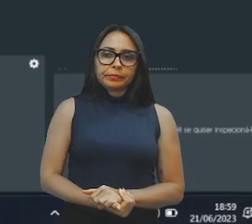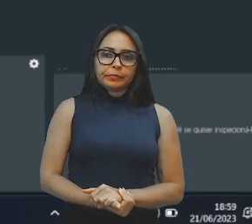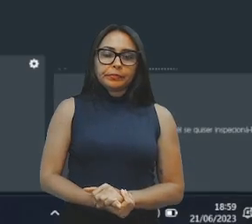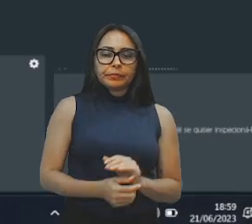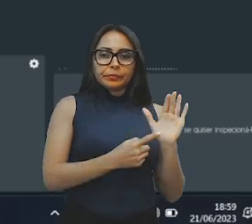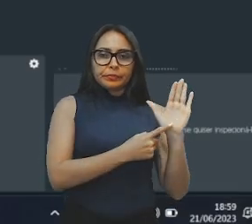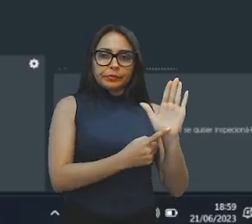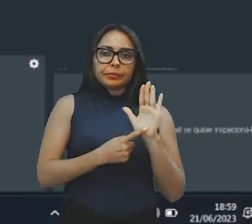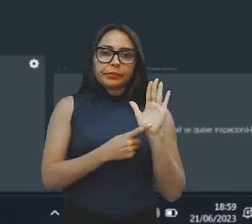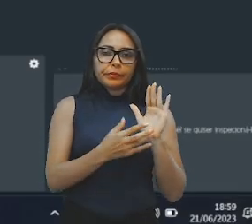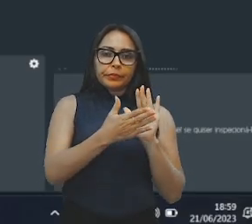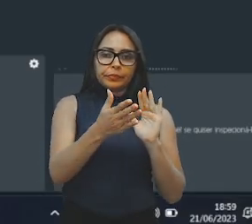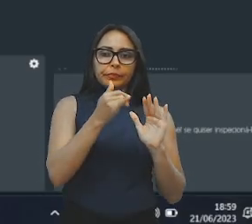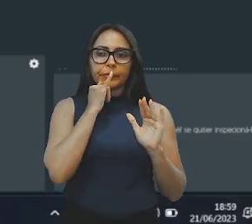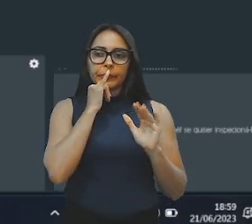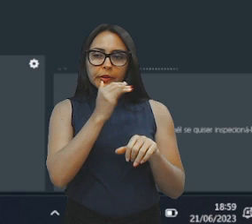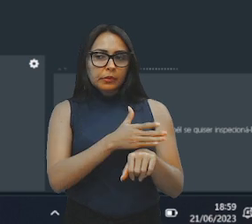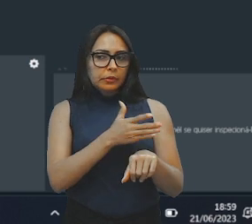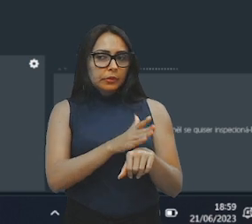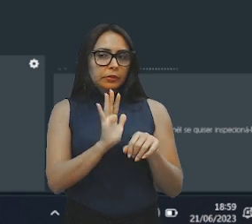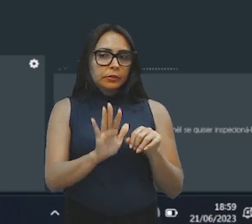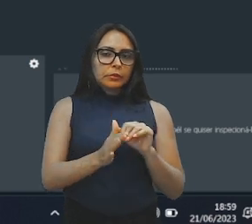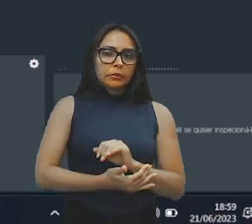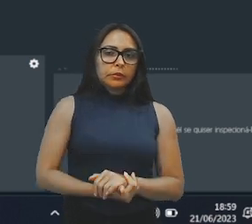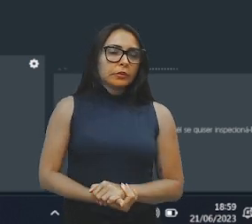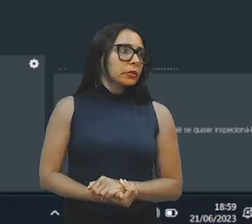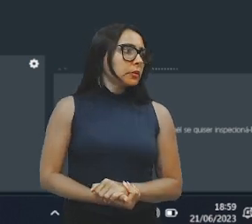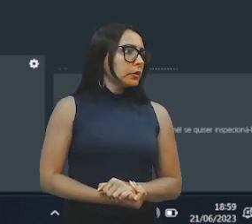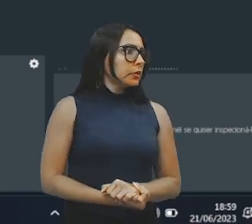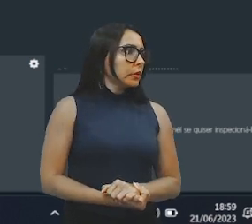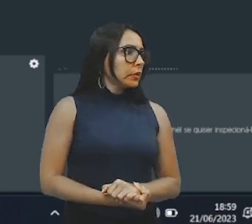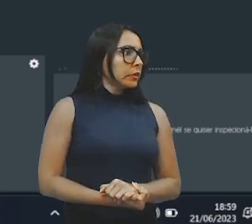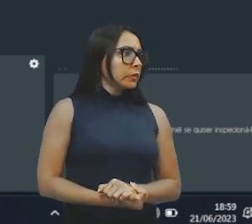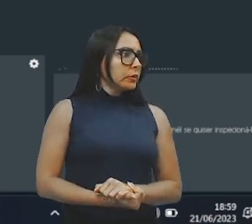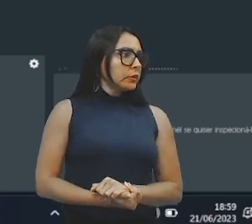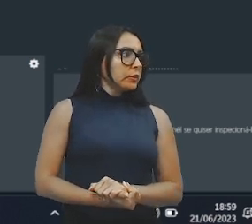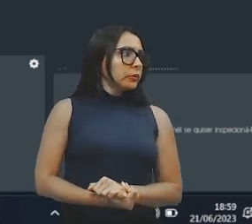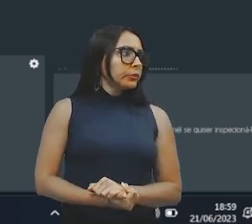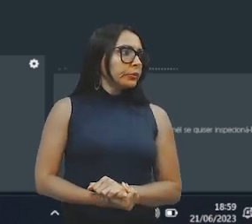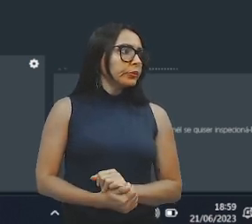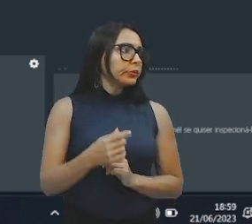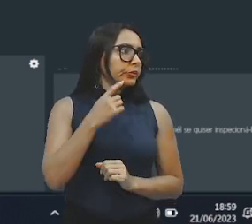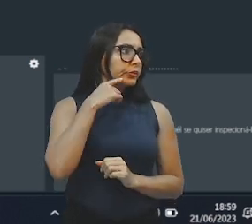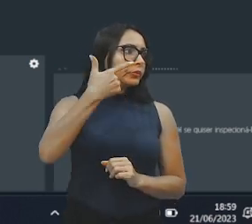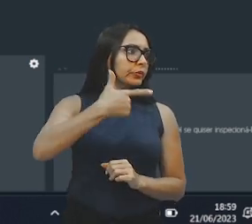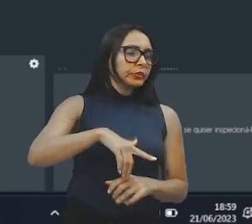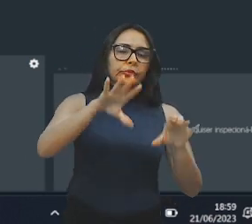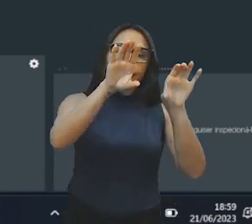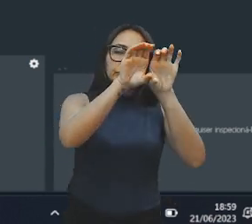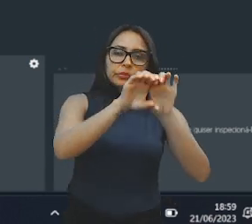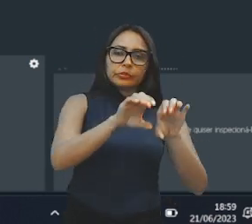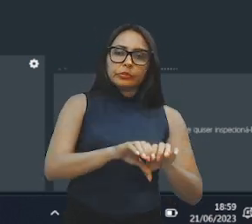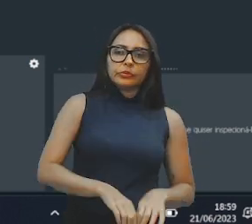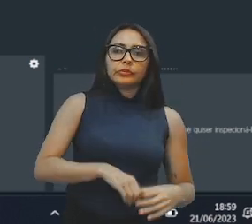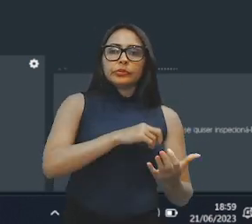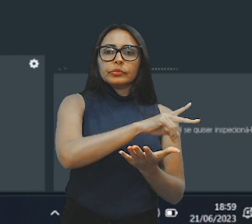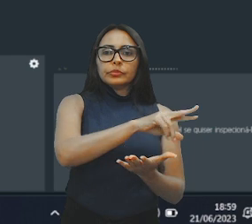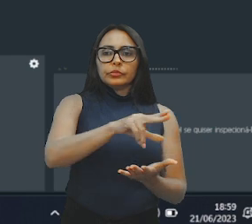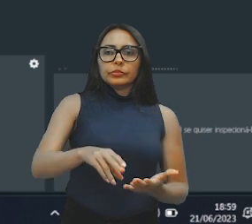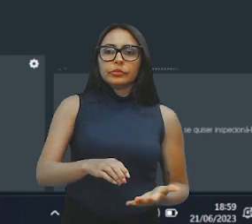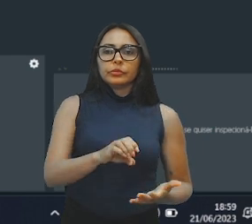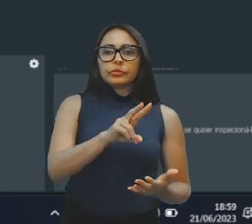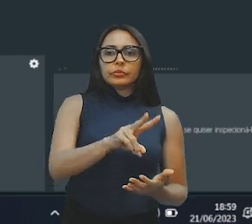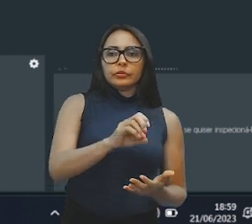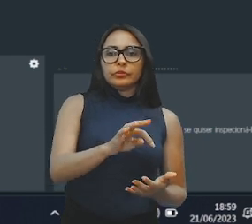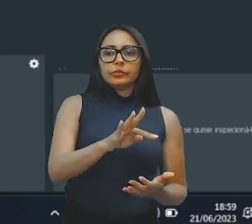exemplo prático disso. Então, aqui nós temos outra estrutura, variáveis, um vetor de 3